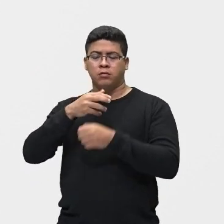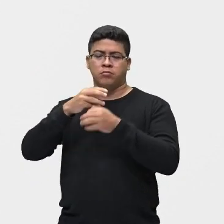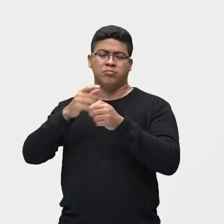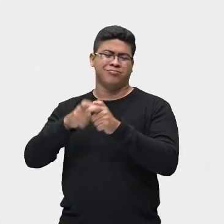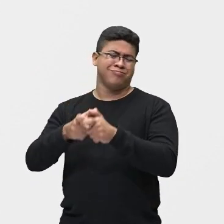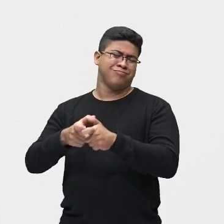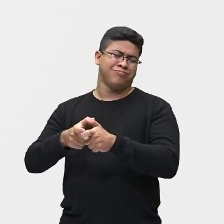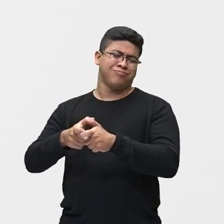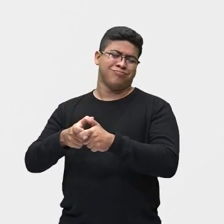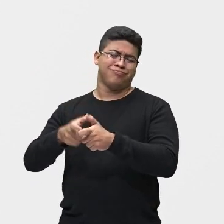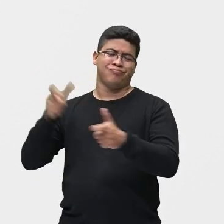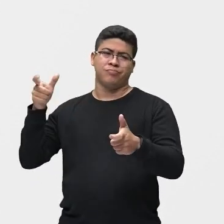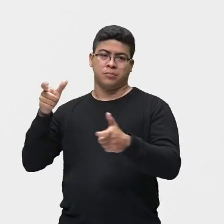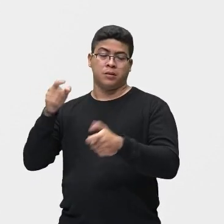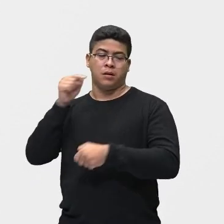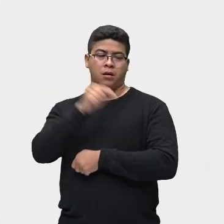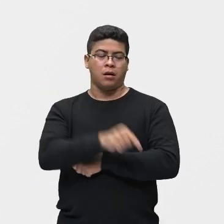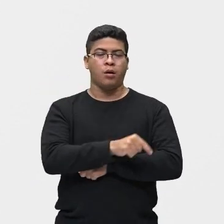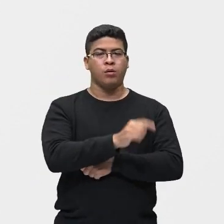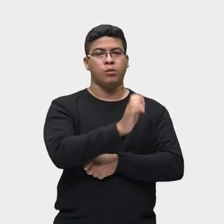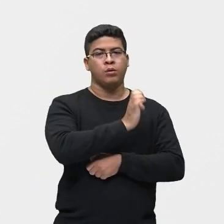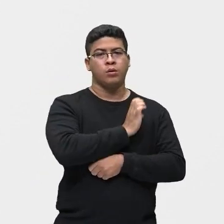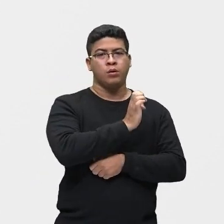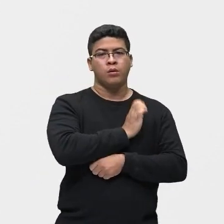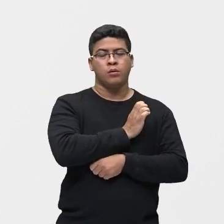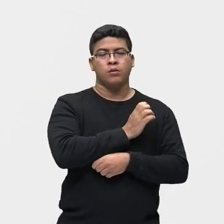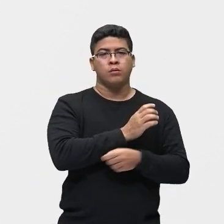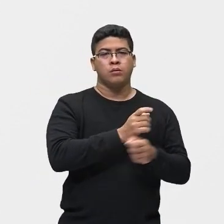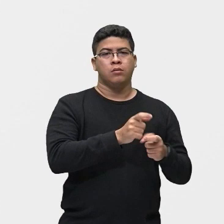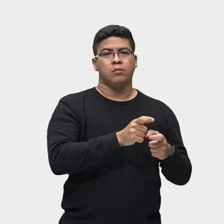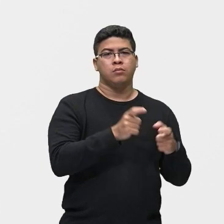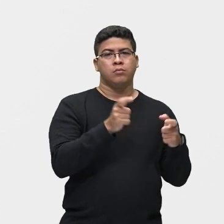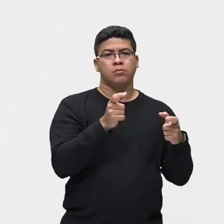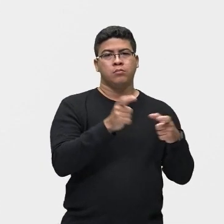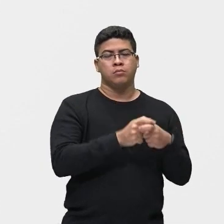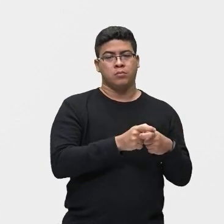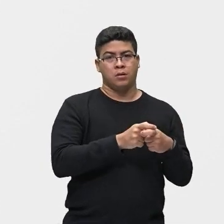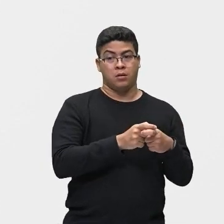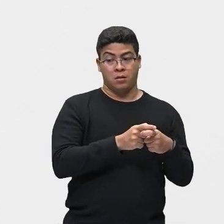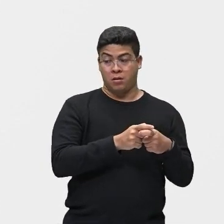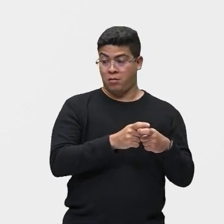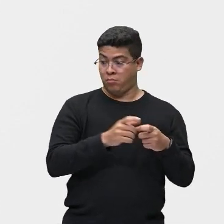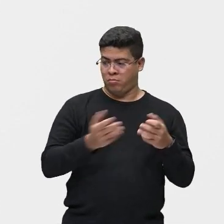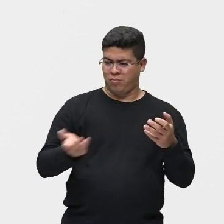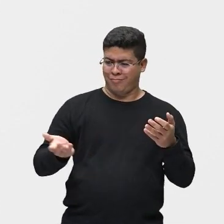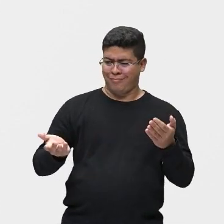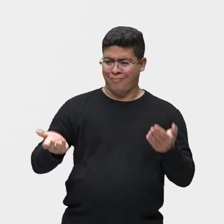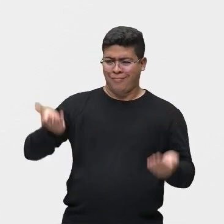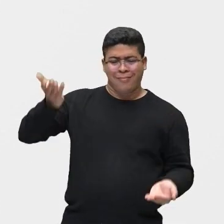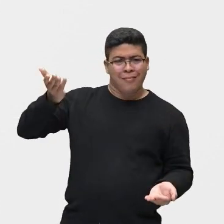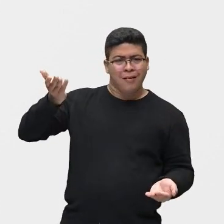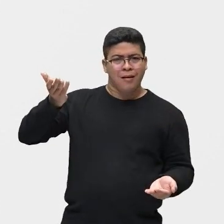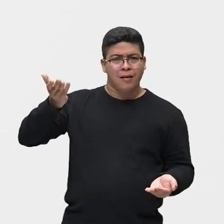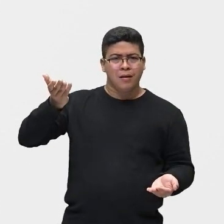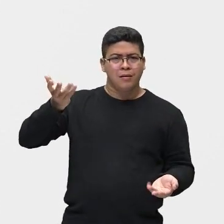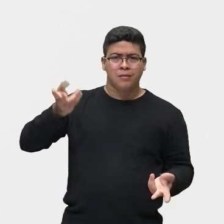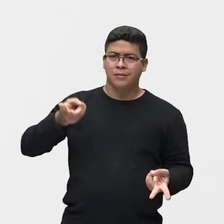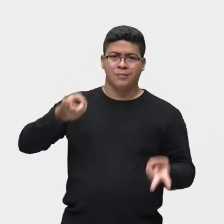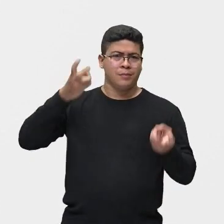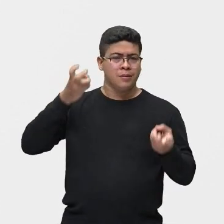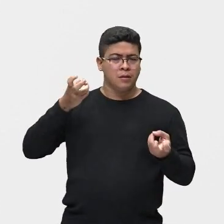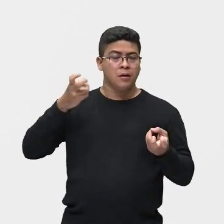mudança cultural. Nós temos que ajudar as pessoas. Veja bem o que o Sheik